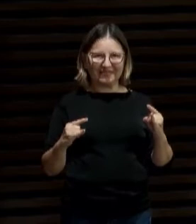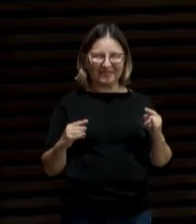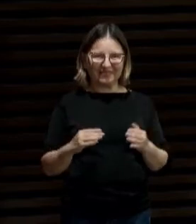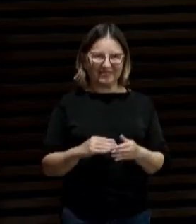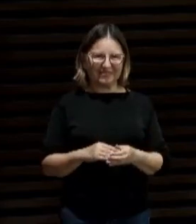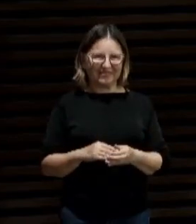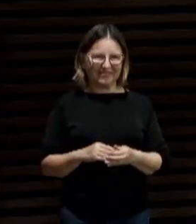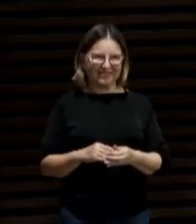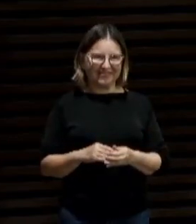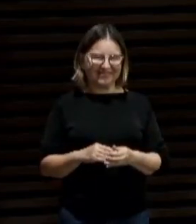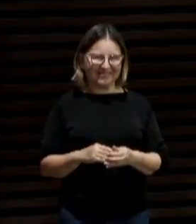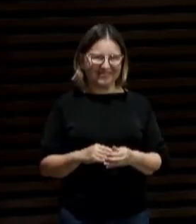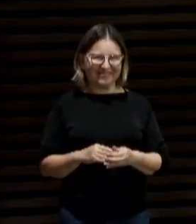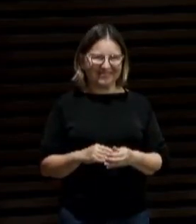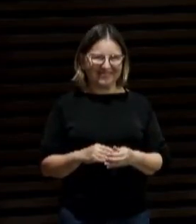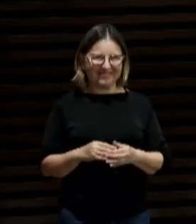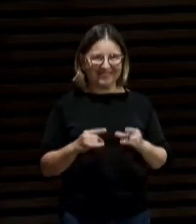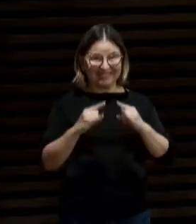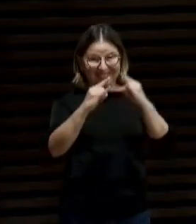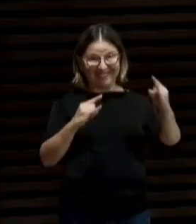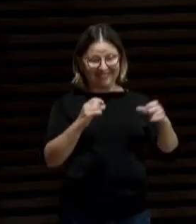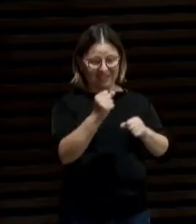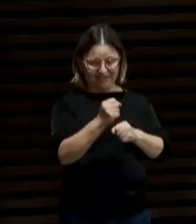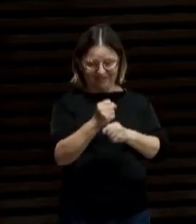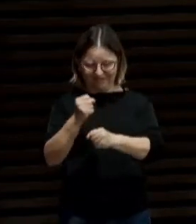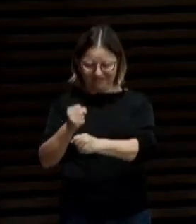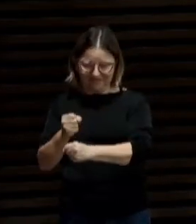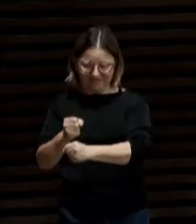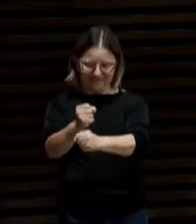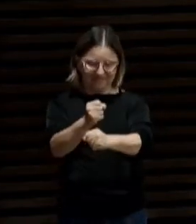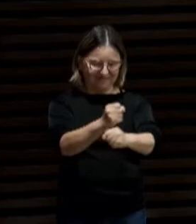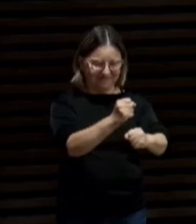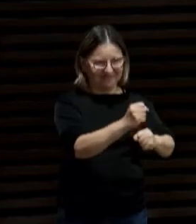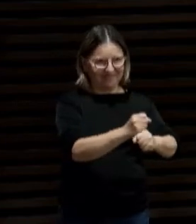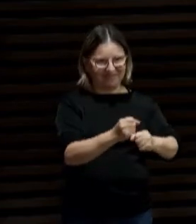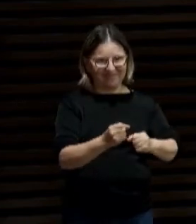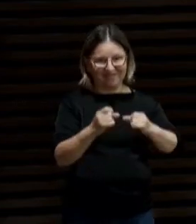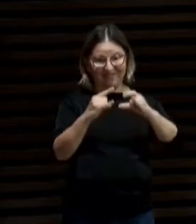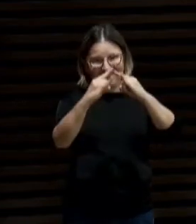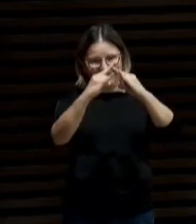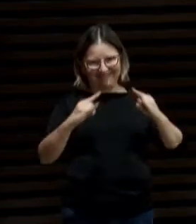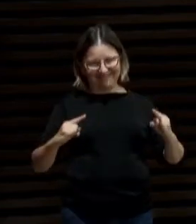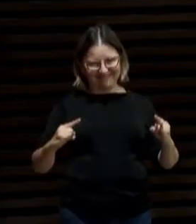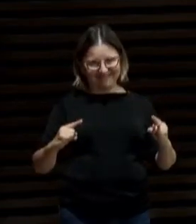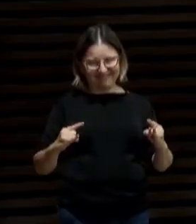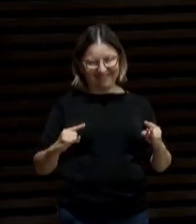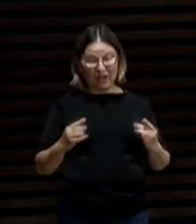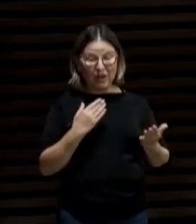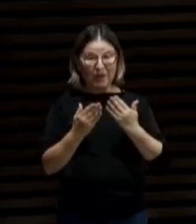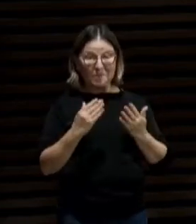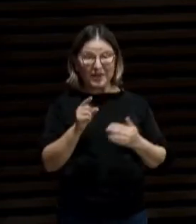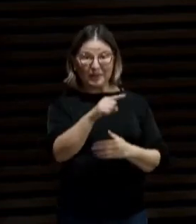Uma tenda. Você arma lá a estrutura e põe a lona em cima, é um tabernáculo. Ele está se referindo ao tabernáculo como o nosso corpo